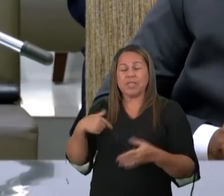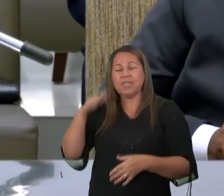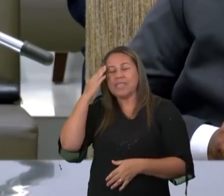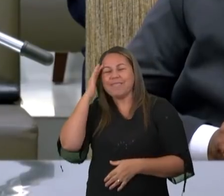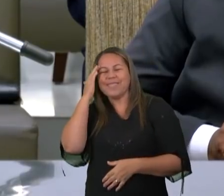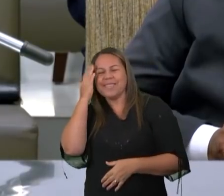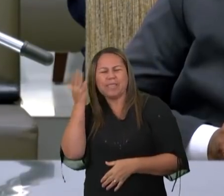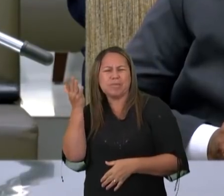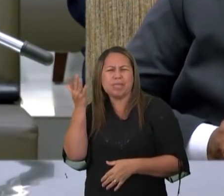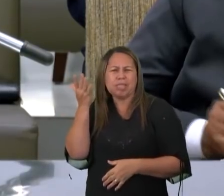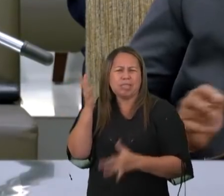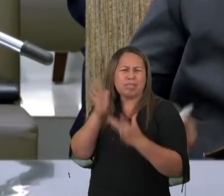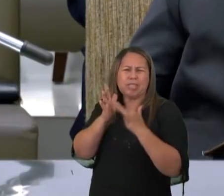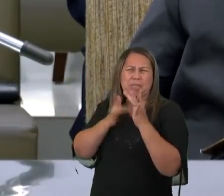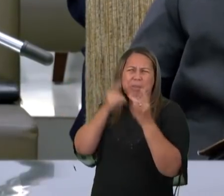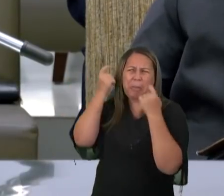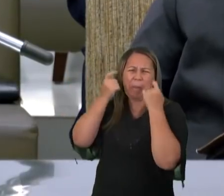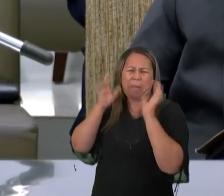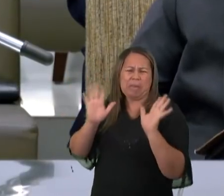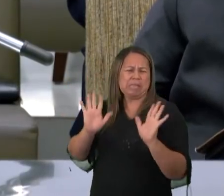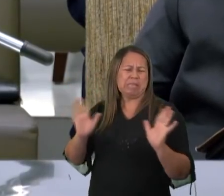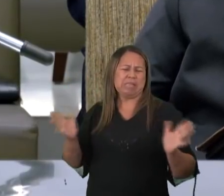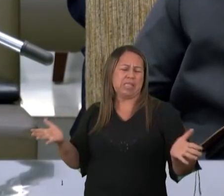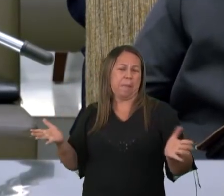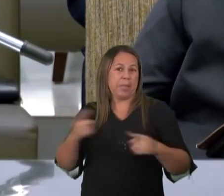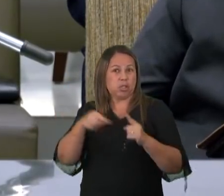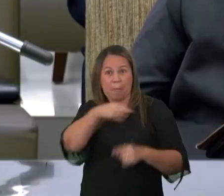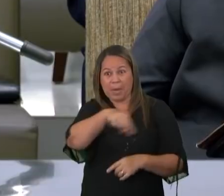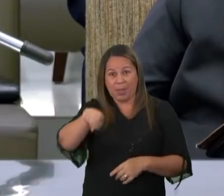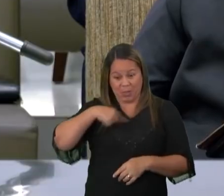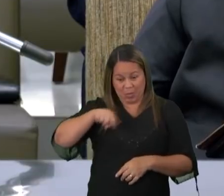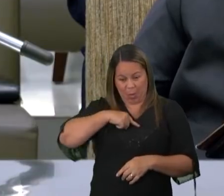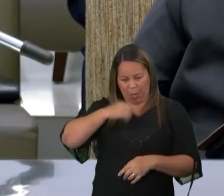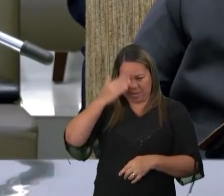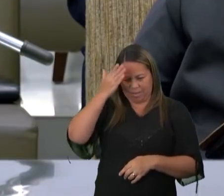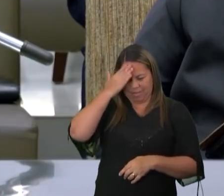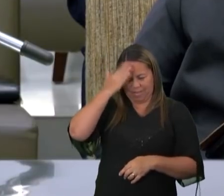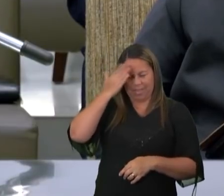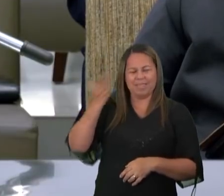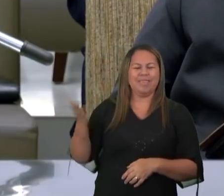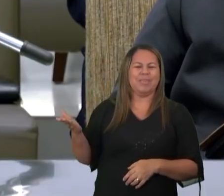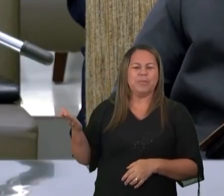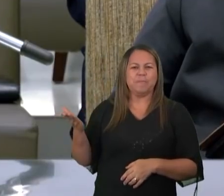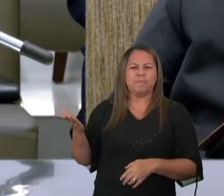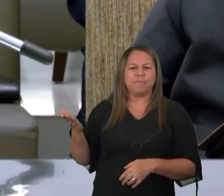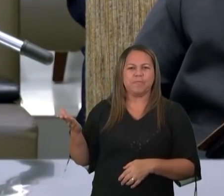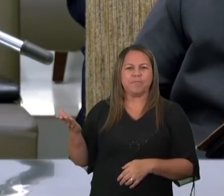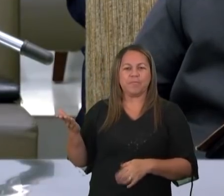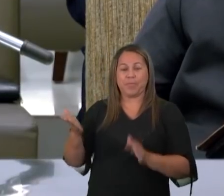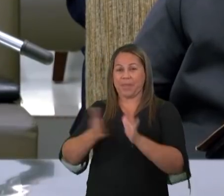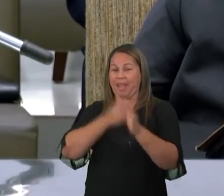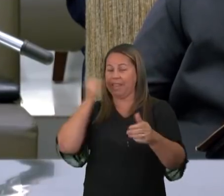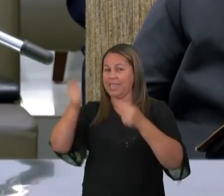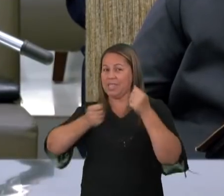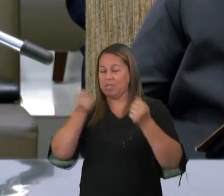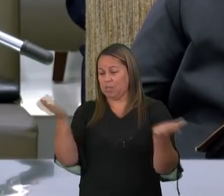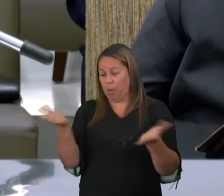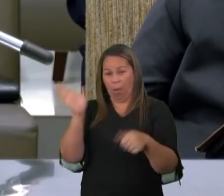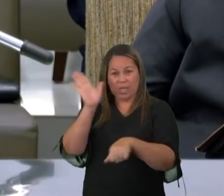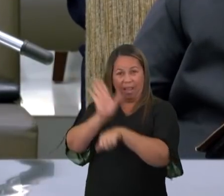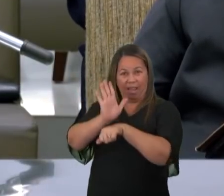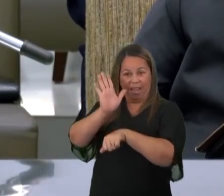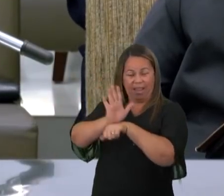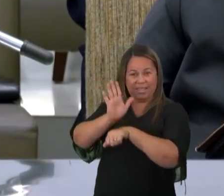cabe essa palavra para Jesus, né? Preocupação. Eu não consigo ver Jesus preocupado. Aleluia. Hoje à tarde o pastor na